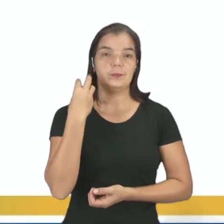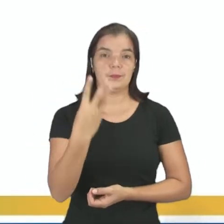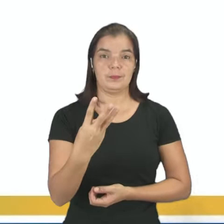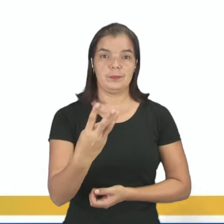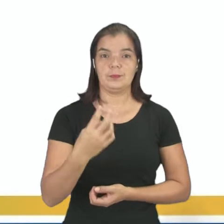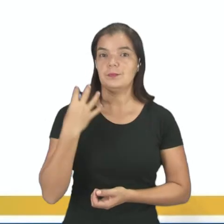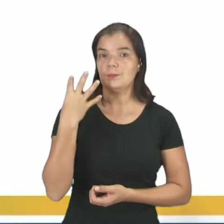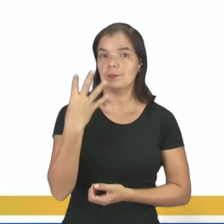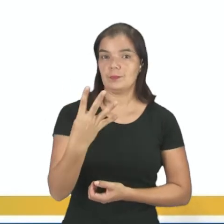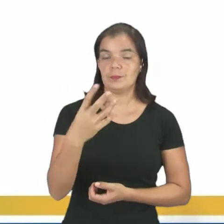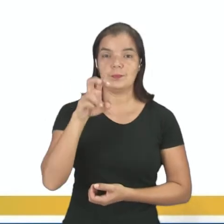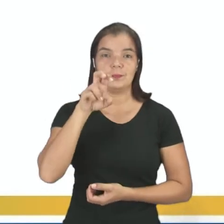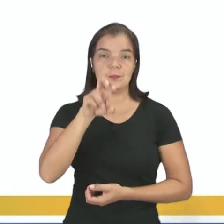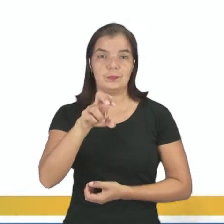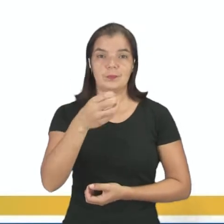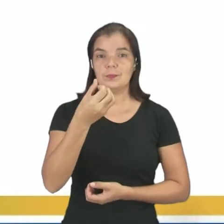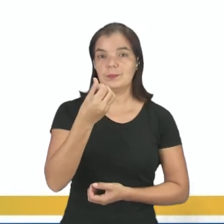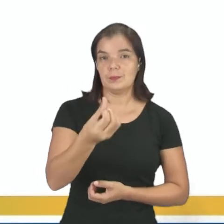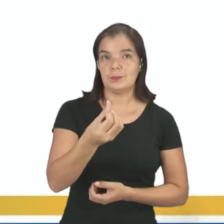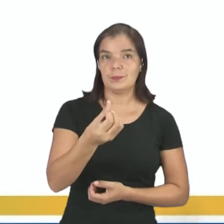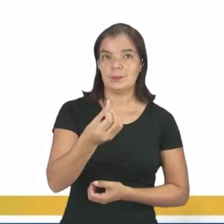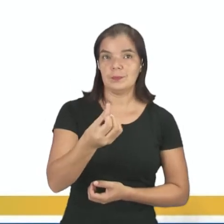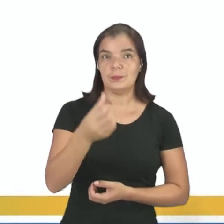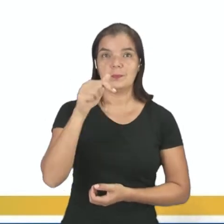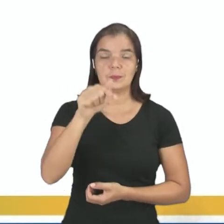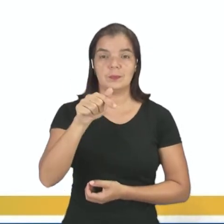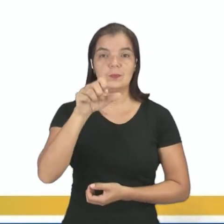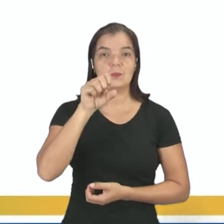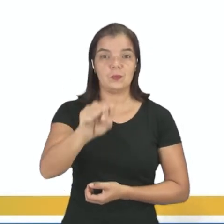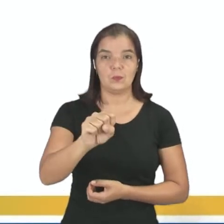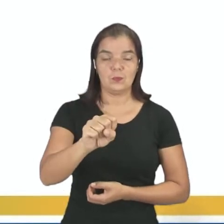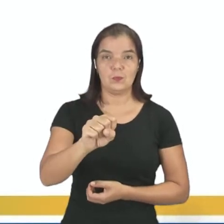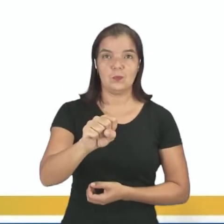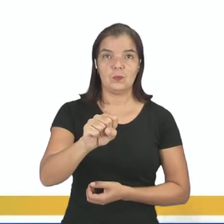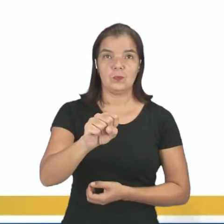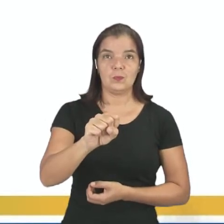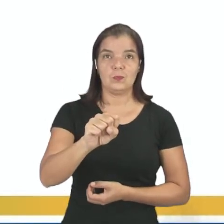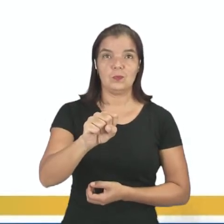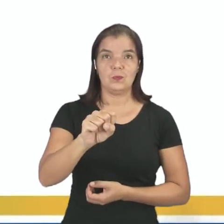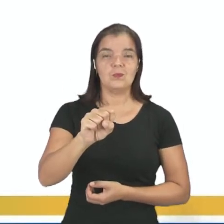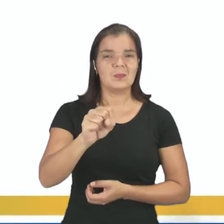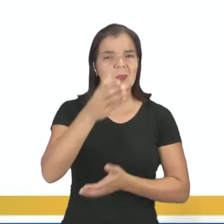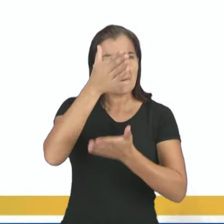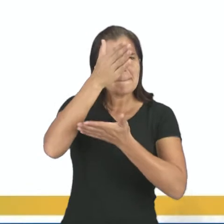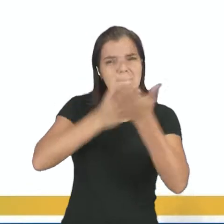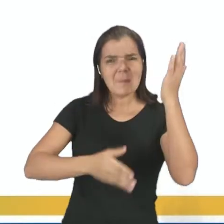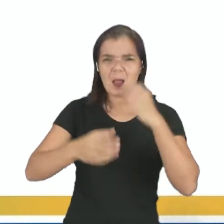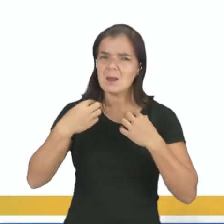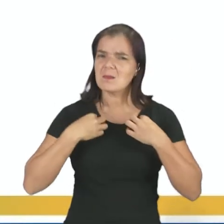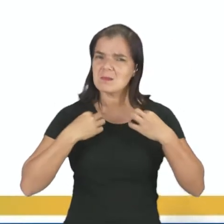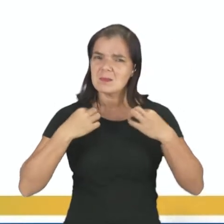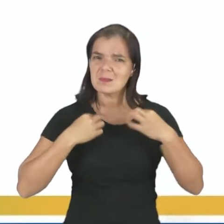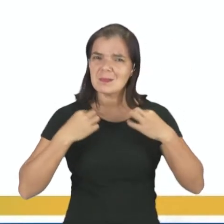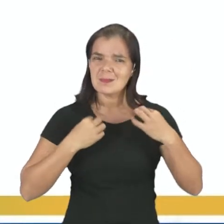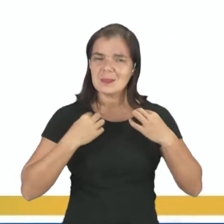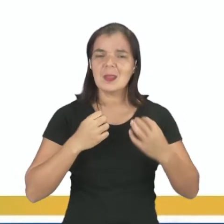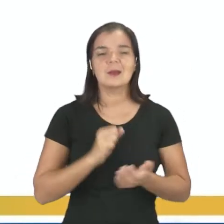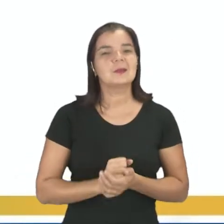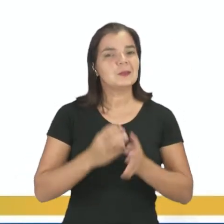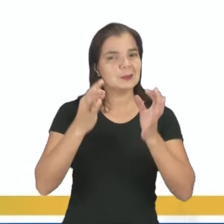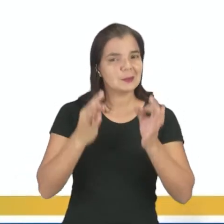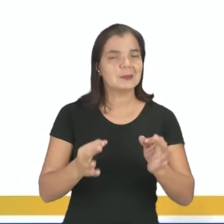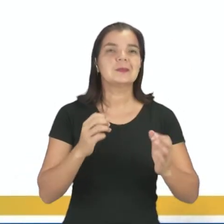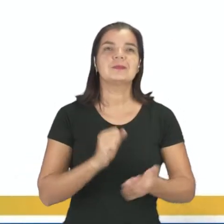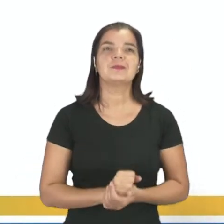2, 3, 4, 5, 6, 7. E aqui nós temos metade de uma camisa,